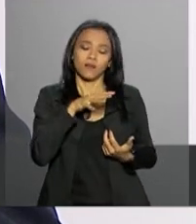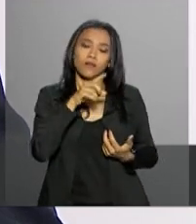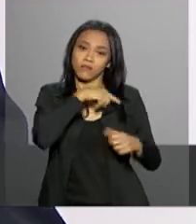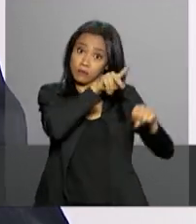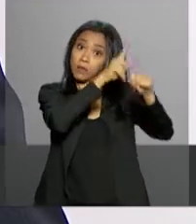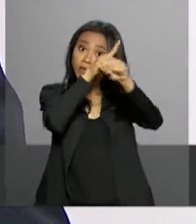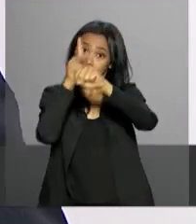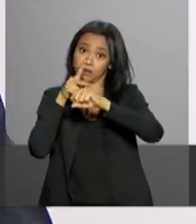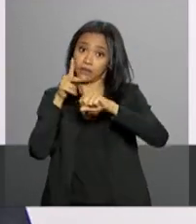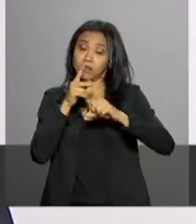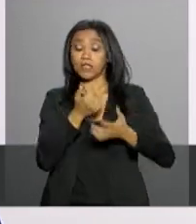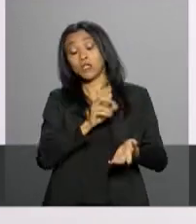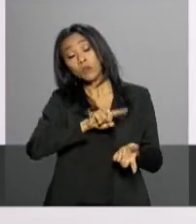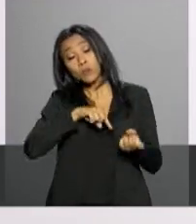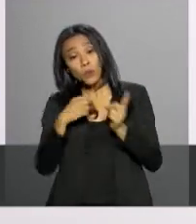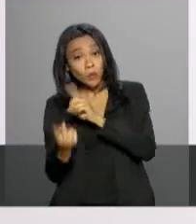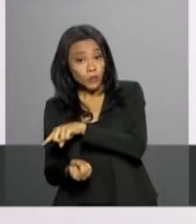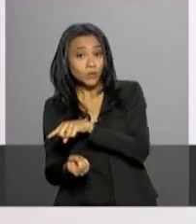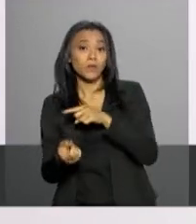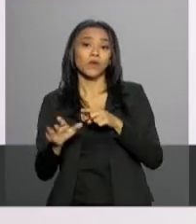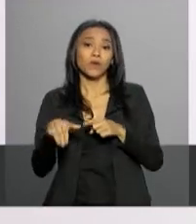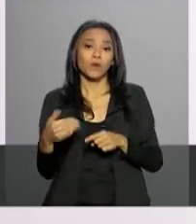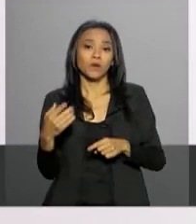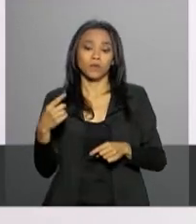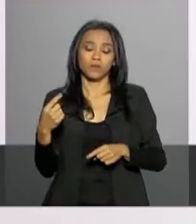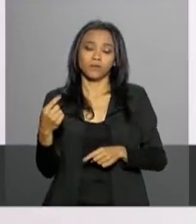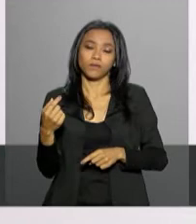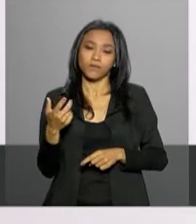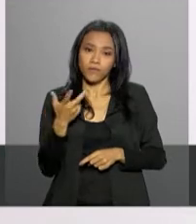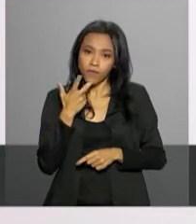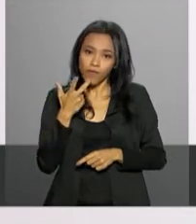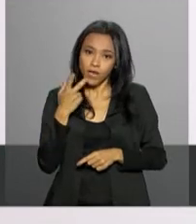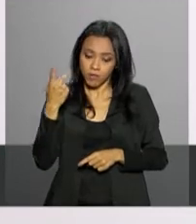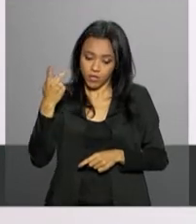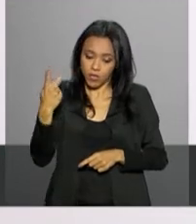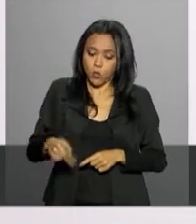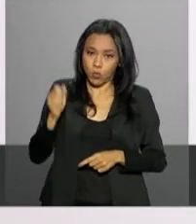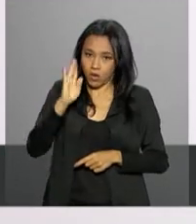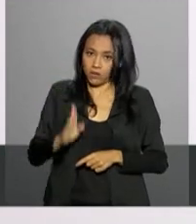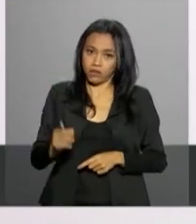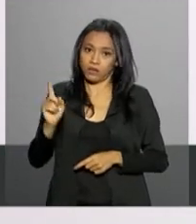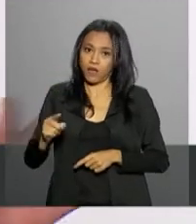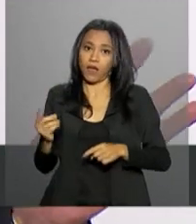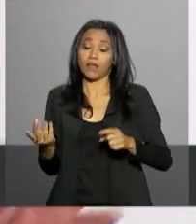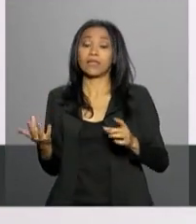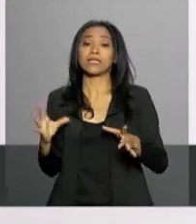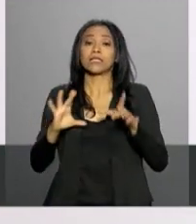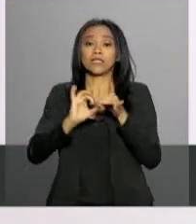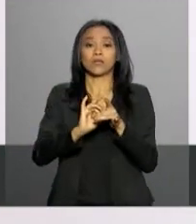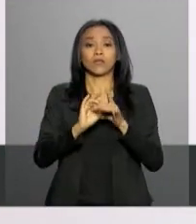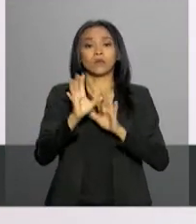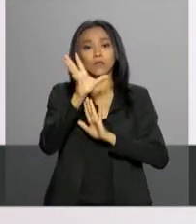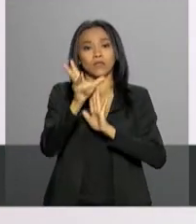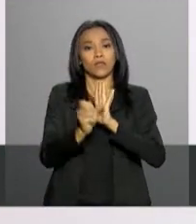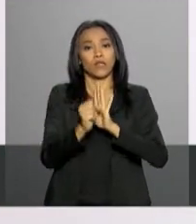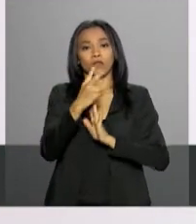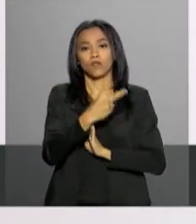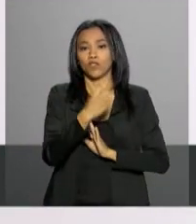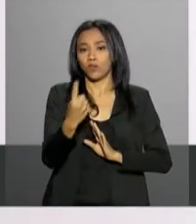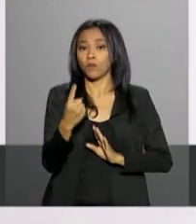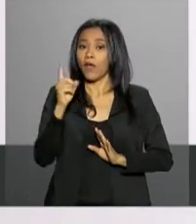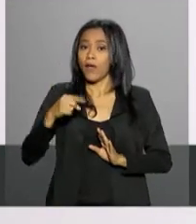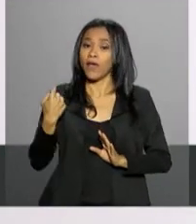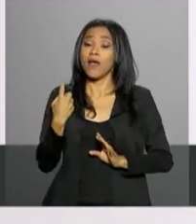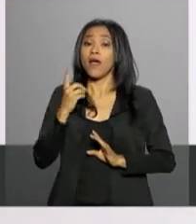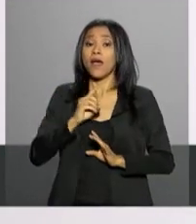de um lado e de outro lado quando eu digo nós colocamos o país no século 21 foram aqueles dados que o donizete jonas donizette deu